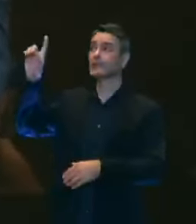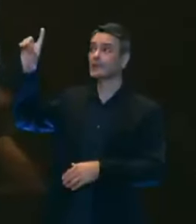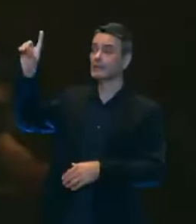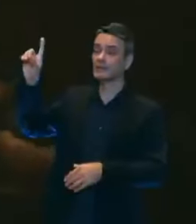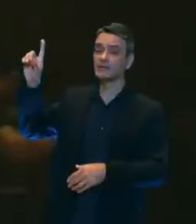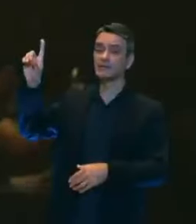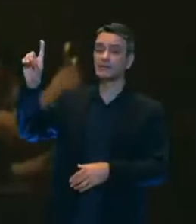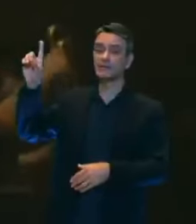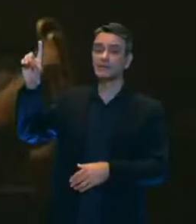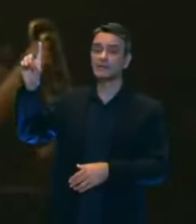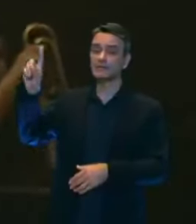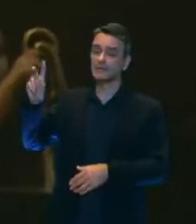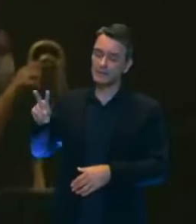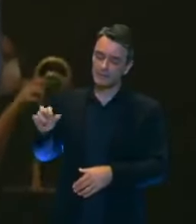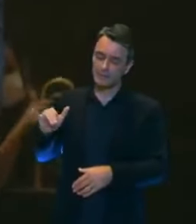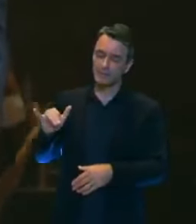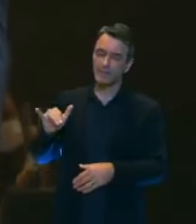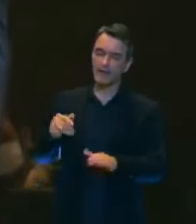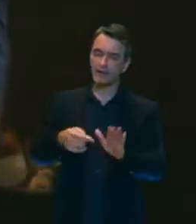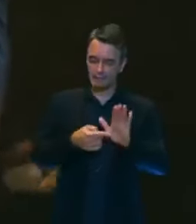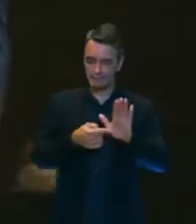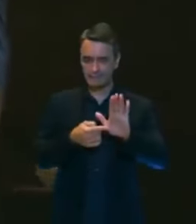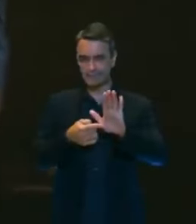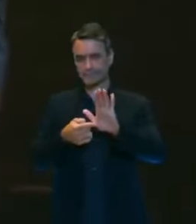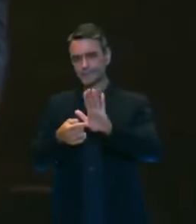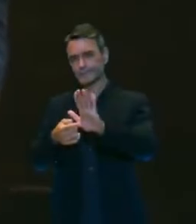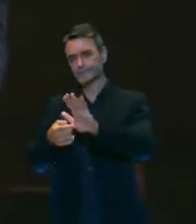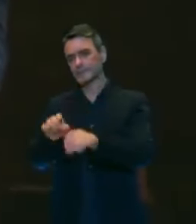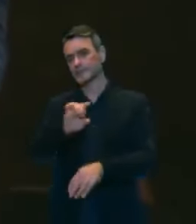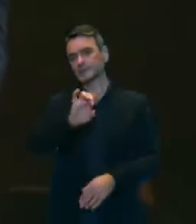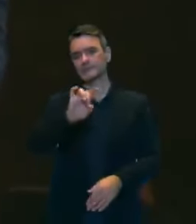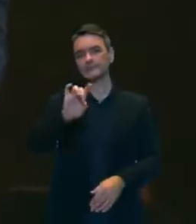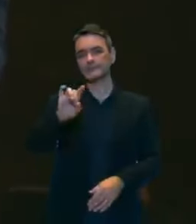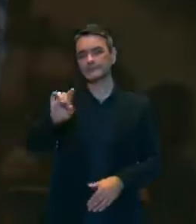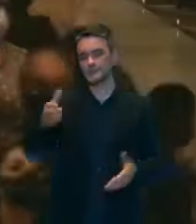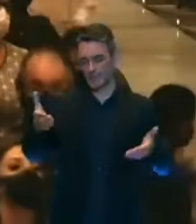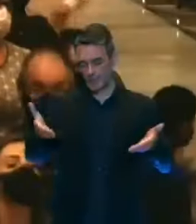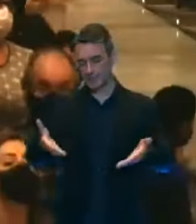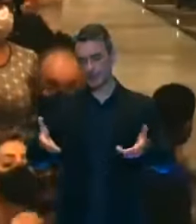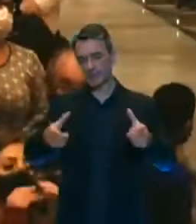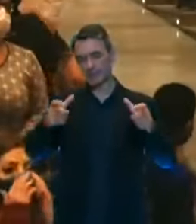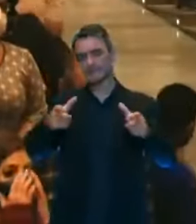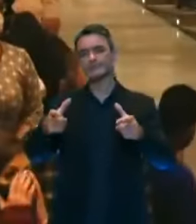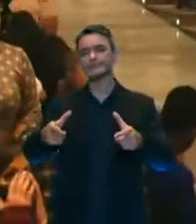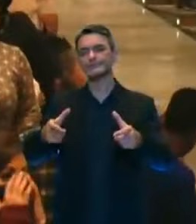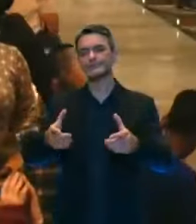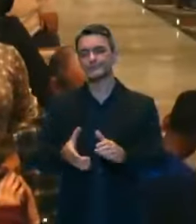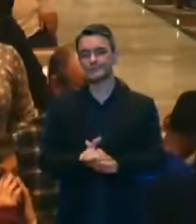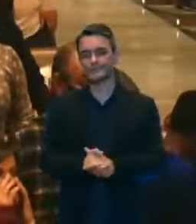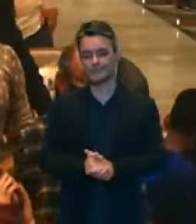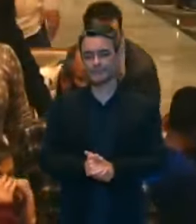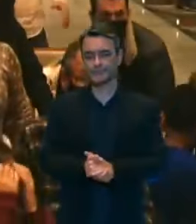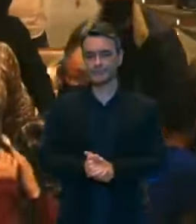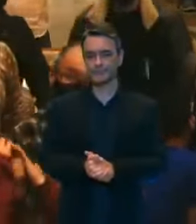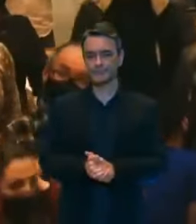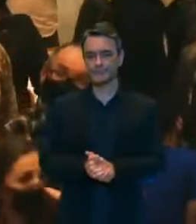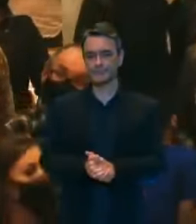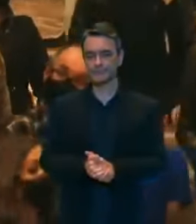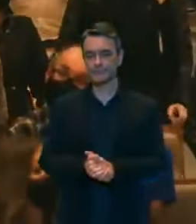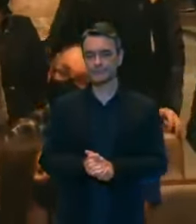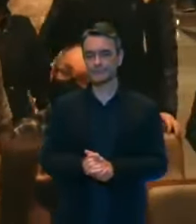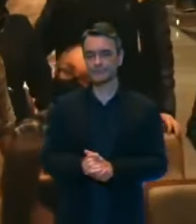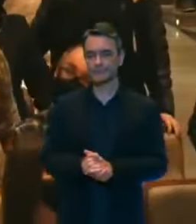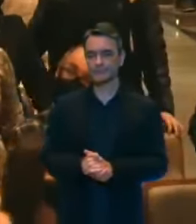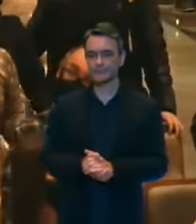Deus vai se revelar neste lugar. E o